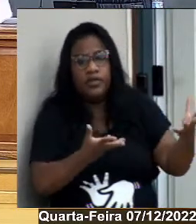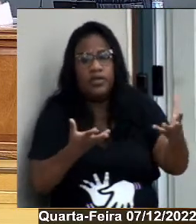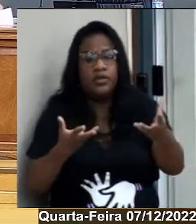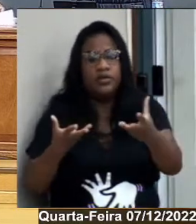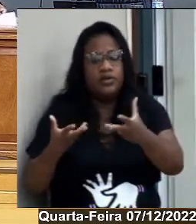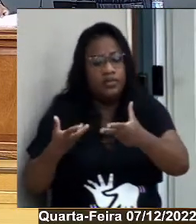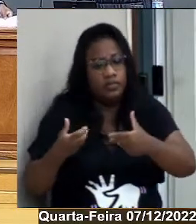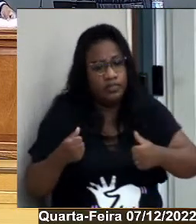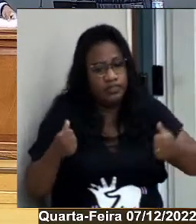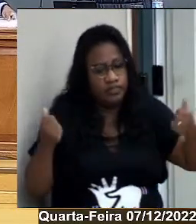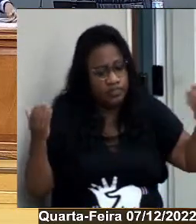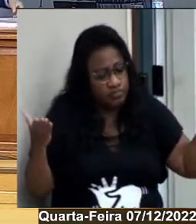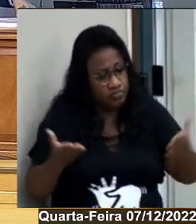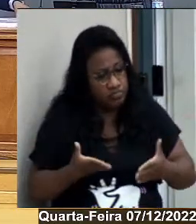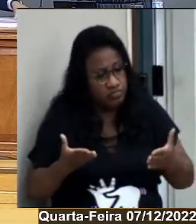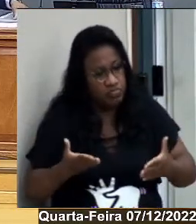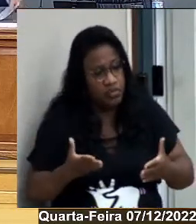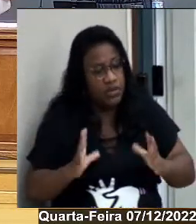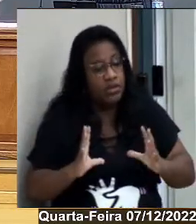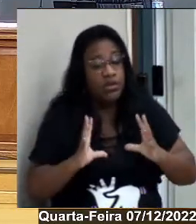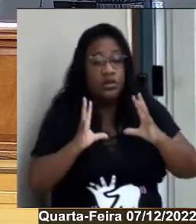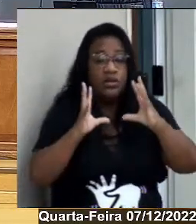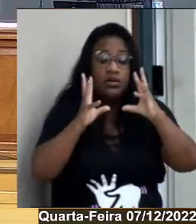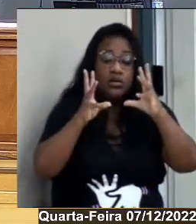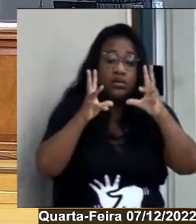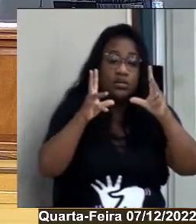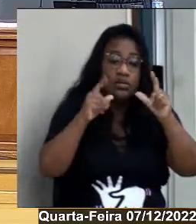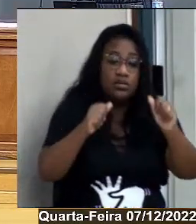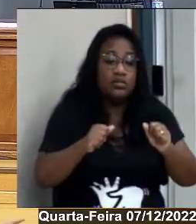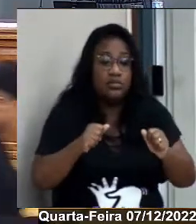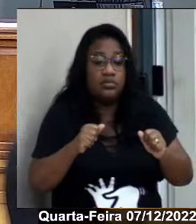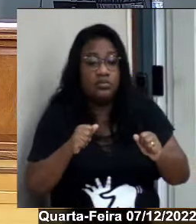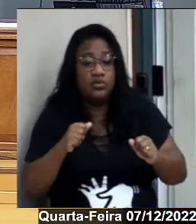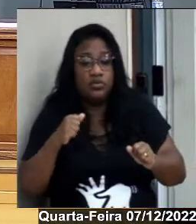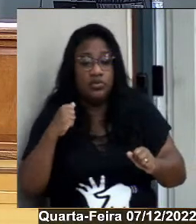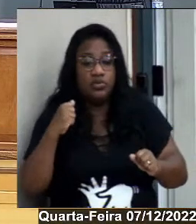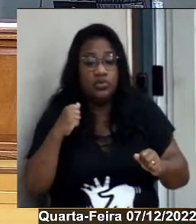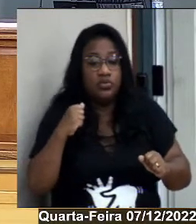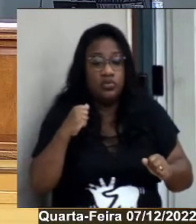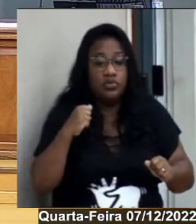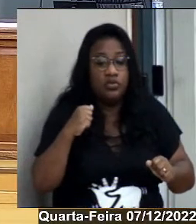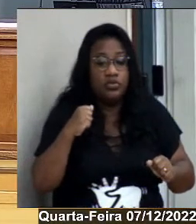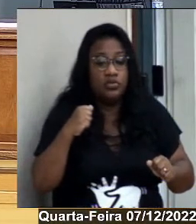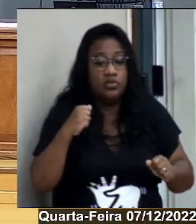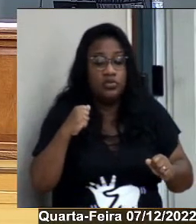estaremos aqui de portas abertas, não só para você, como para todos os moradores da nossa cidade. Seja bem-vindo.